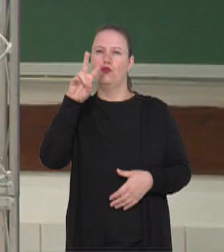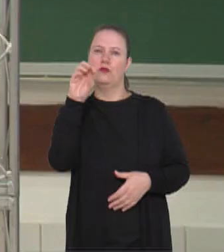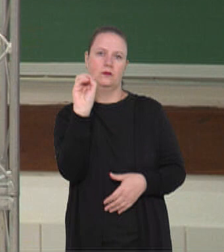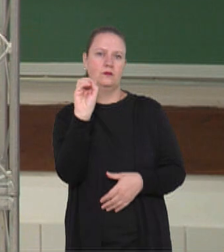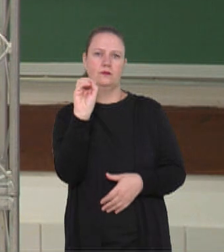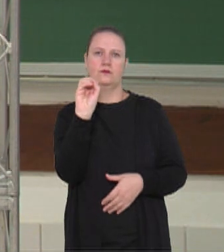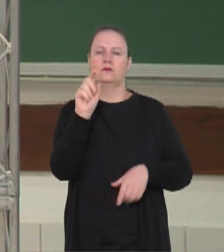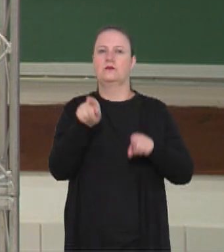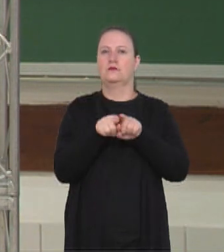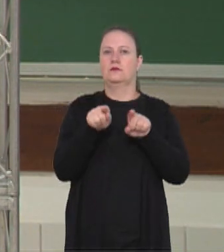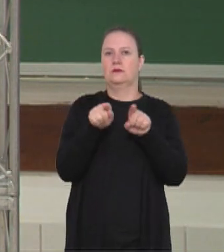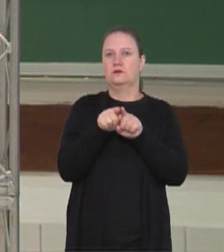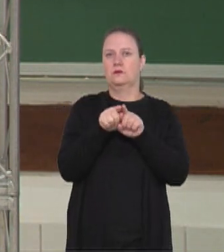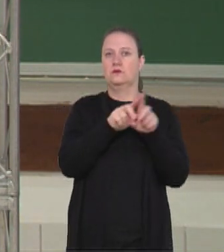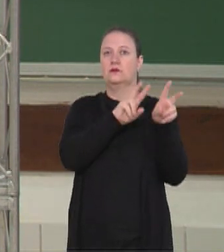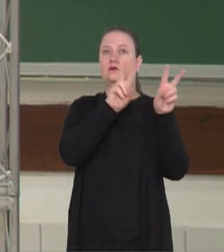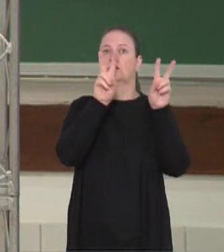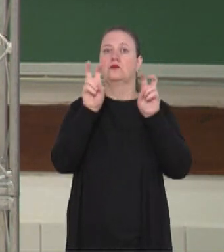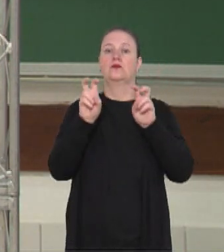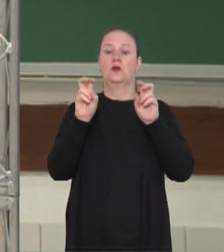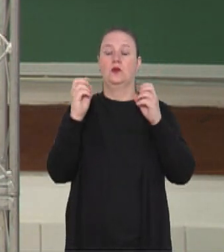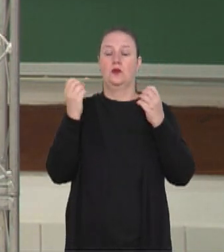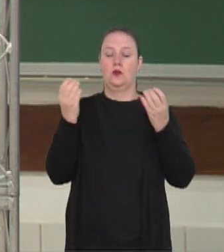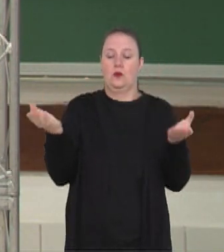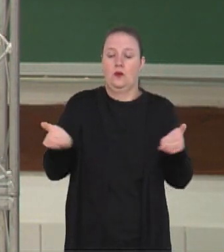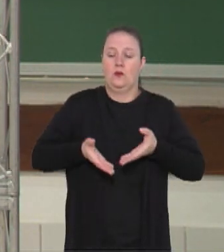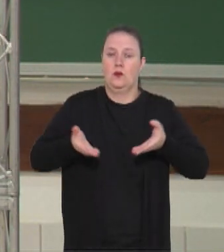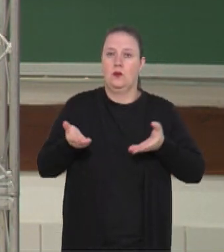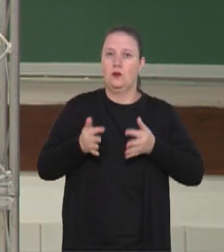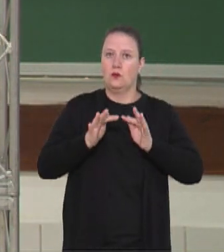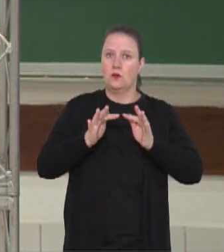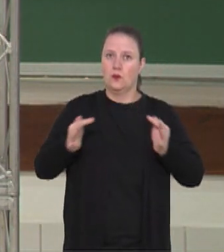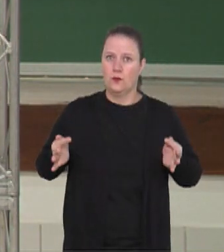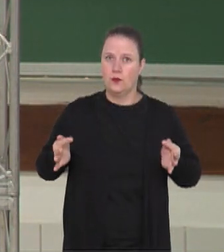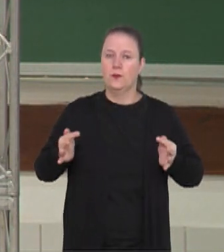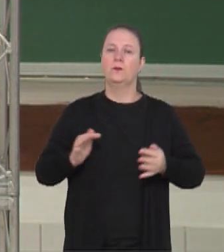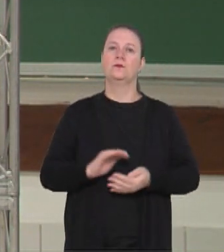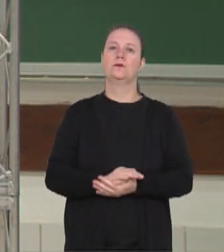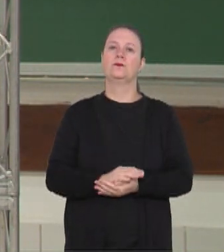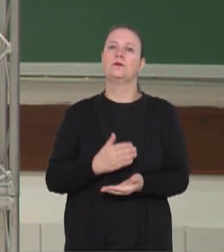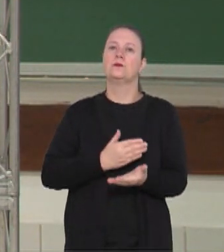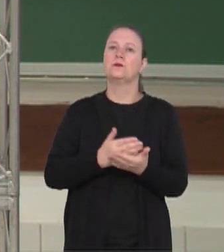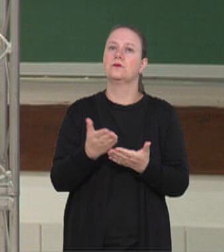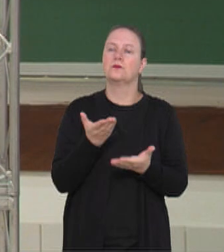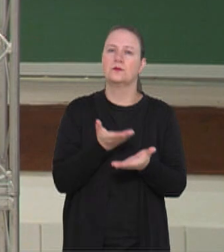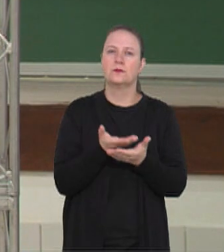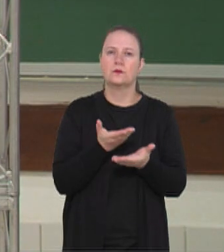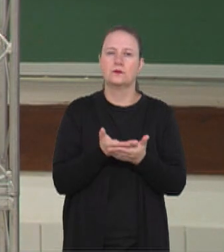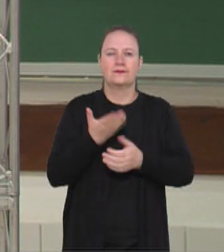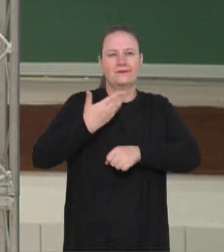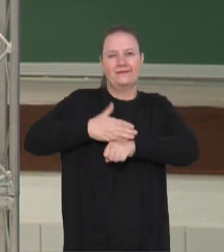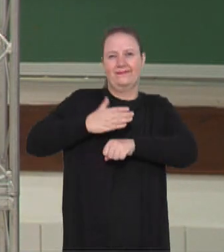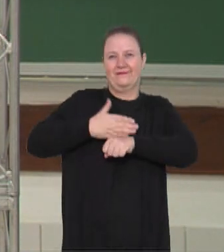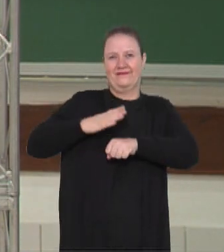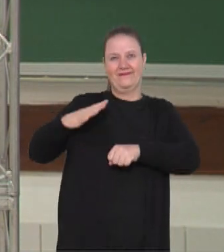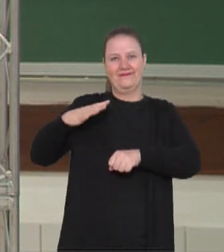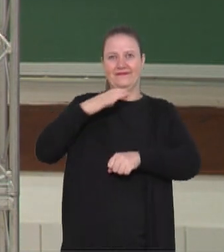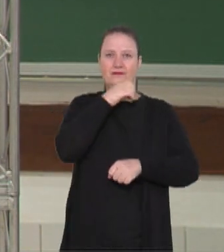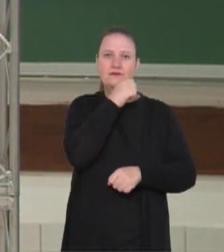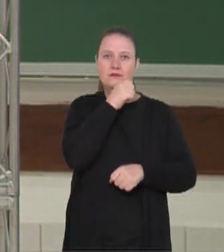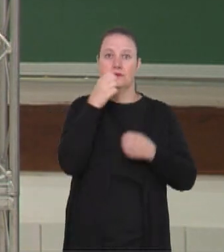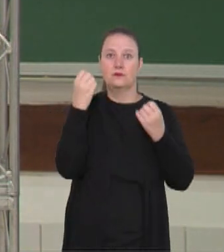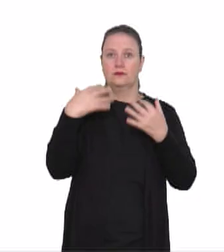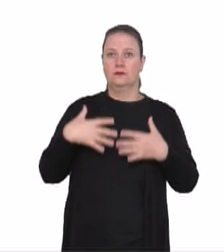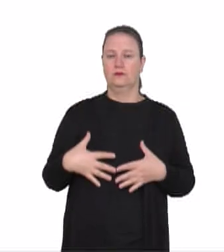pouquinho sobre o present simple. A gente começa a aula já com um exercício para vocês. Ele diz